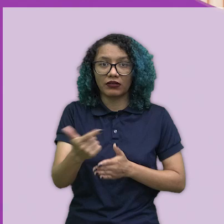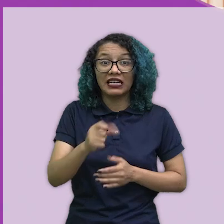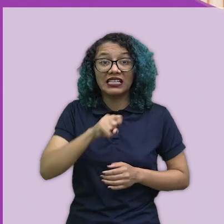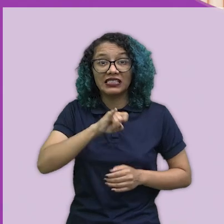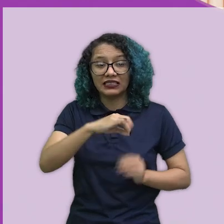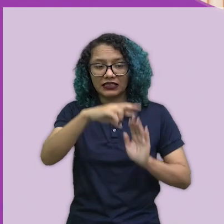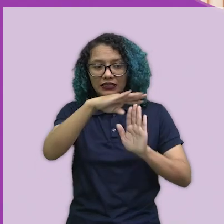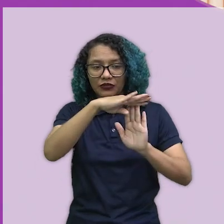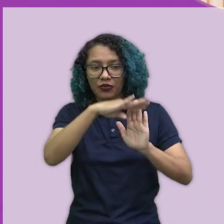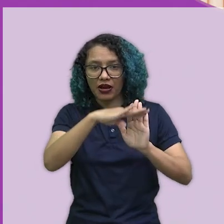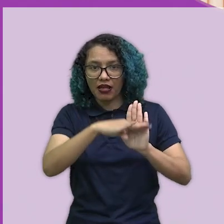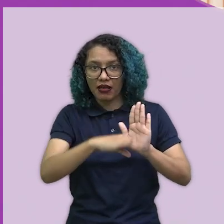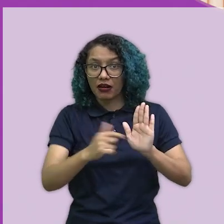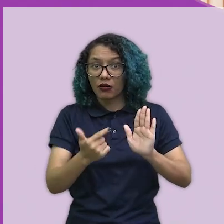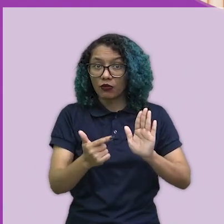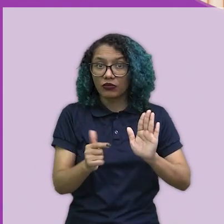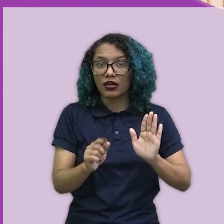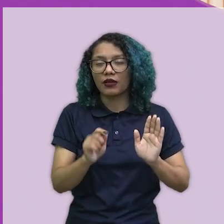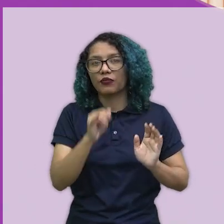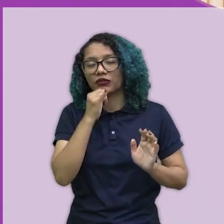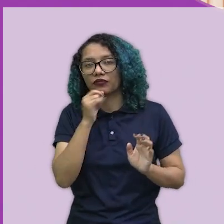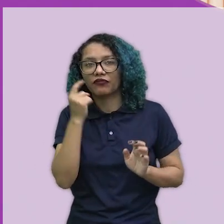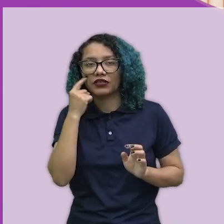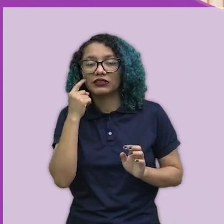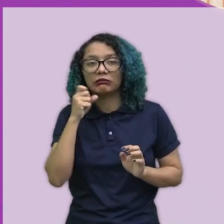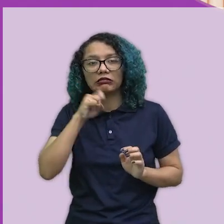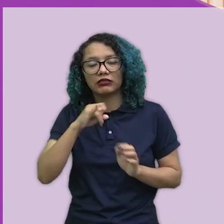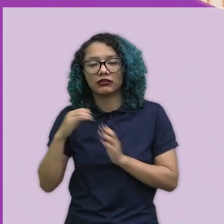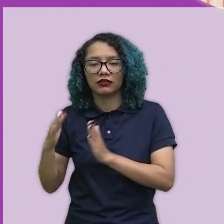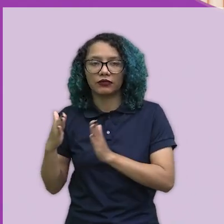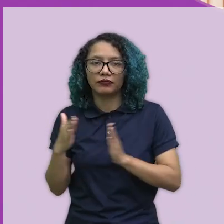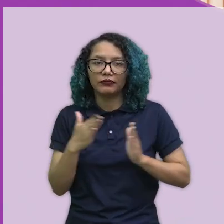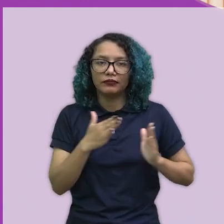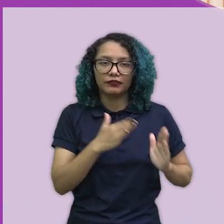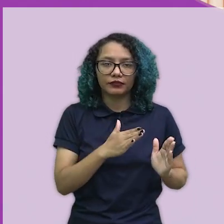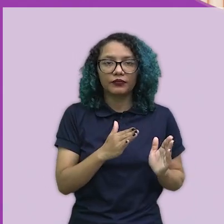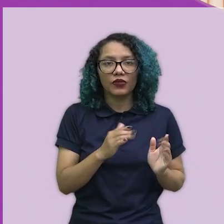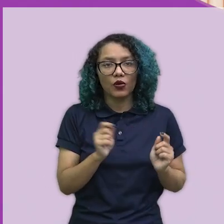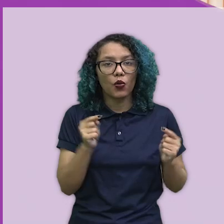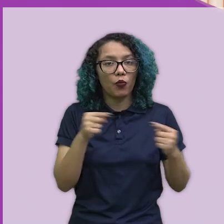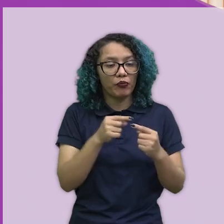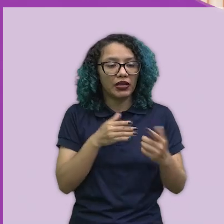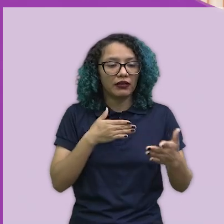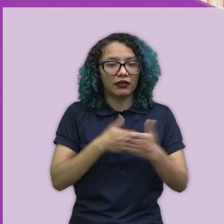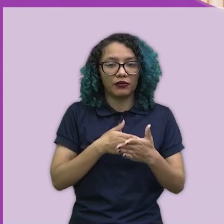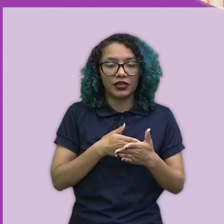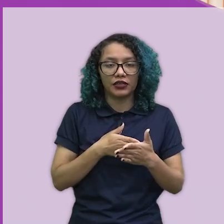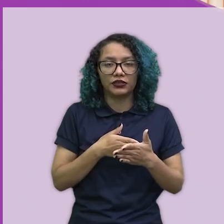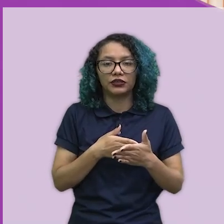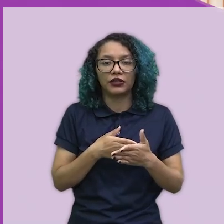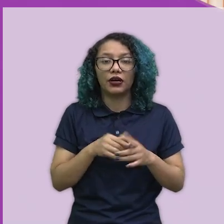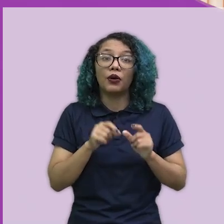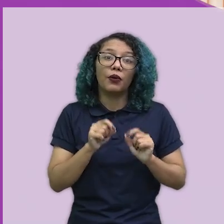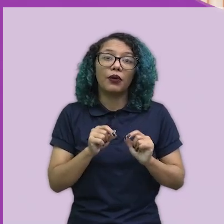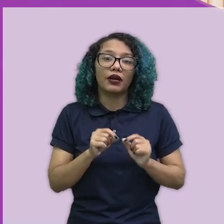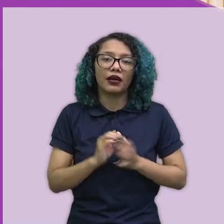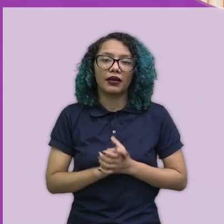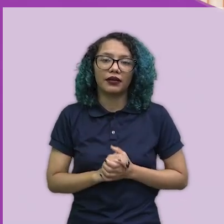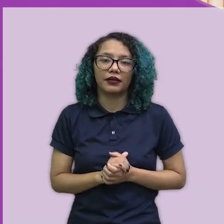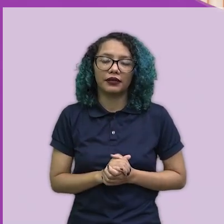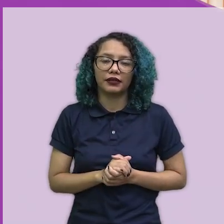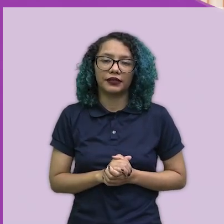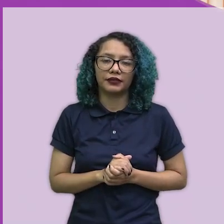critério para dizer se essa sequência é ou não infinita, né, a gente não vai